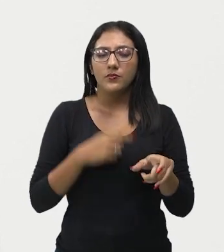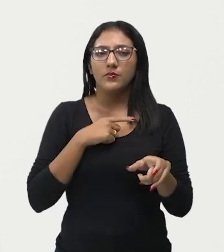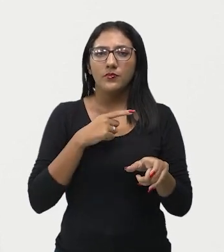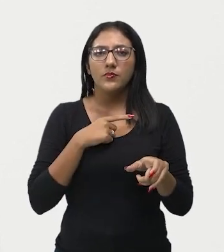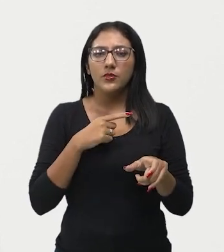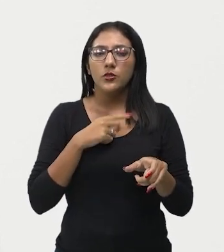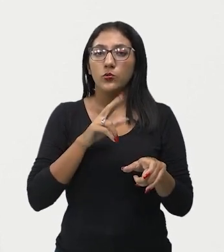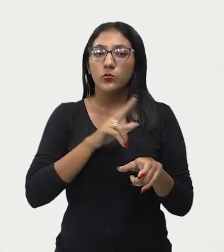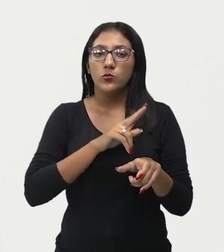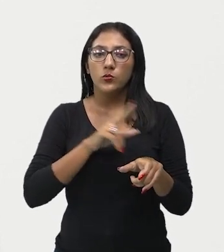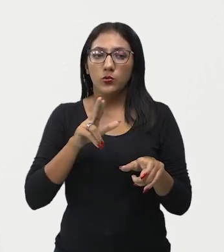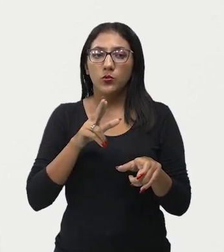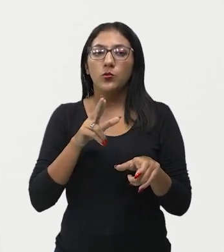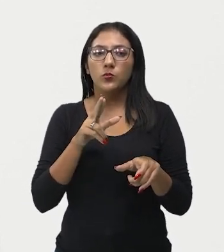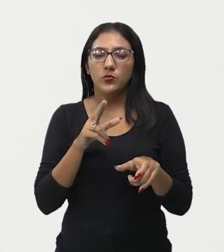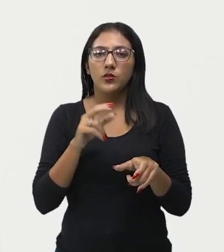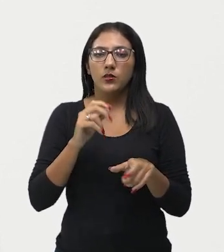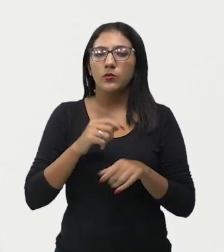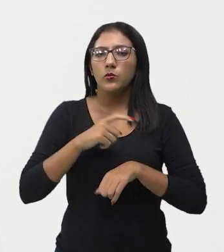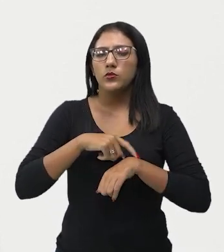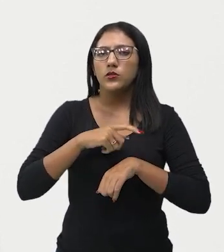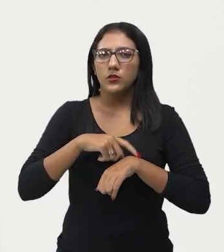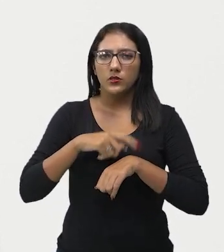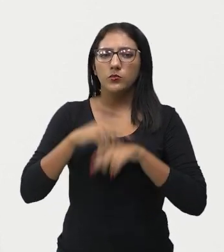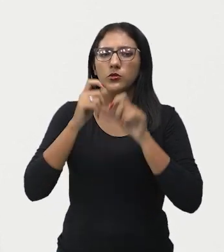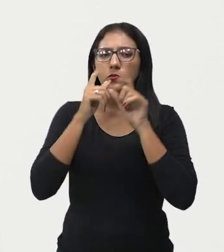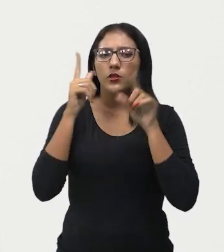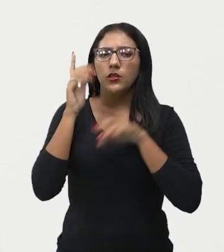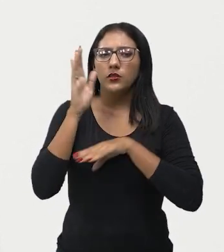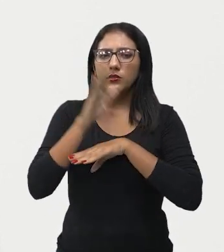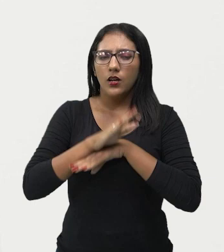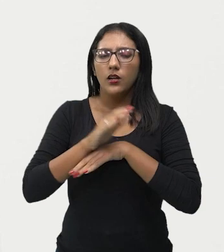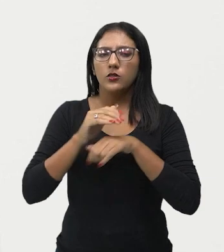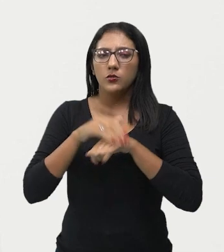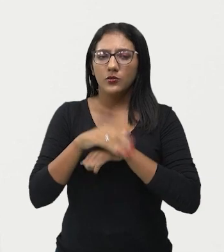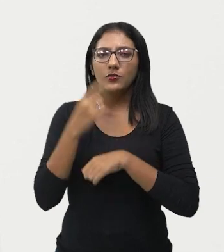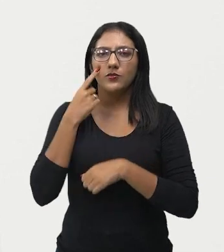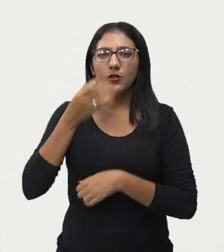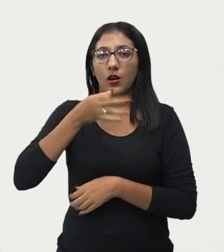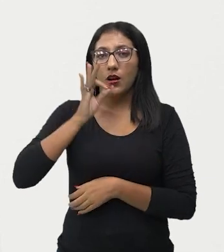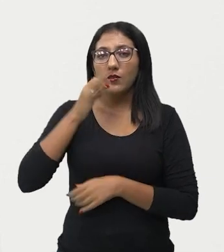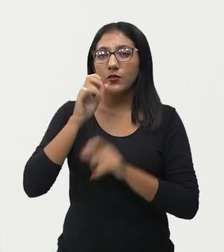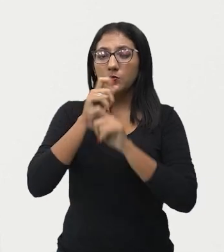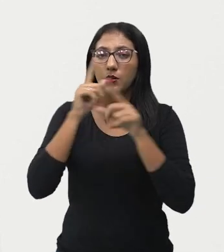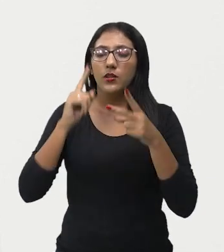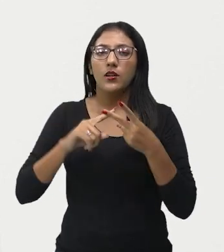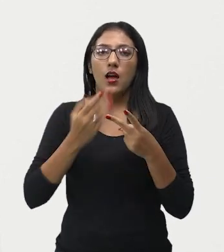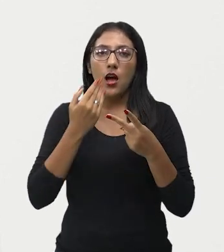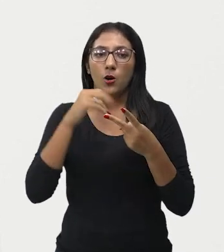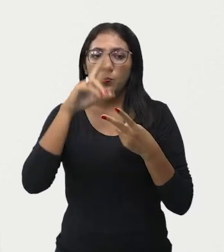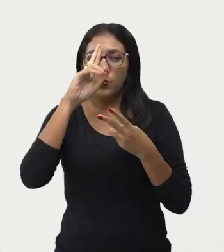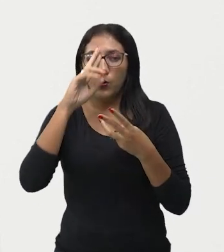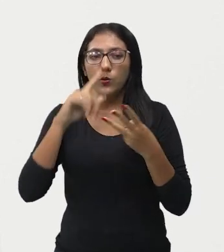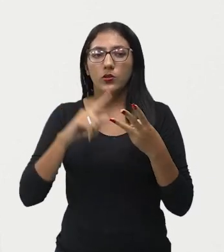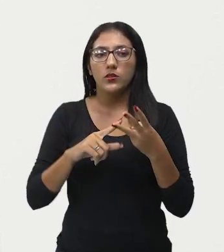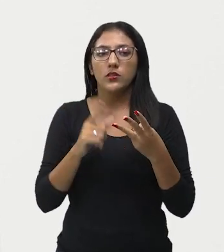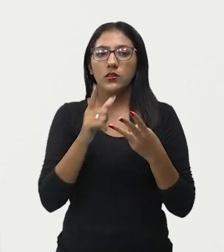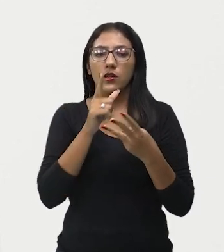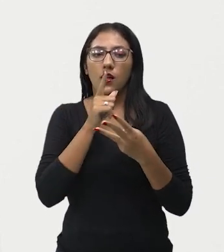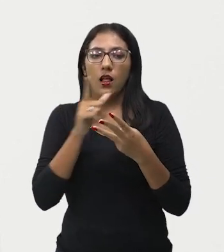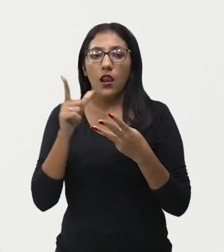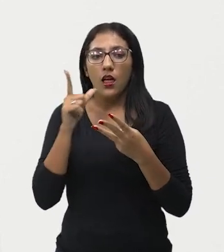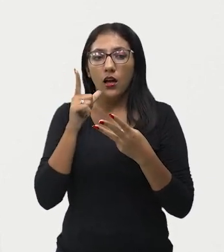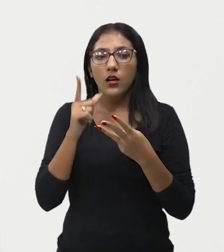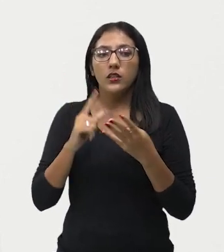aqui as variáveis, né, refeição, que são café da manhã, almoço, lanche da tarde